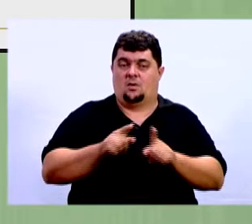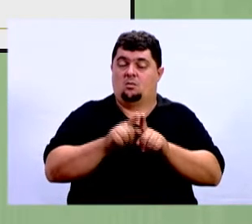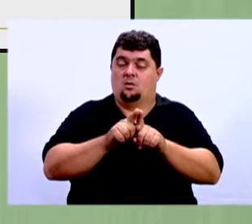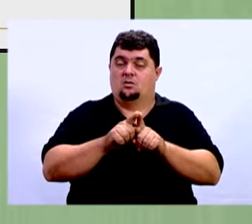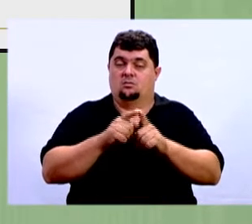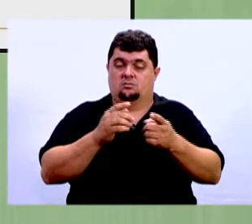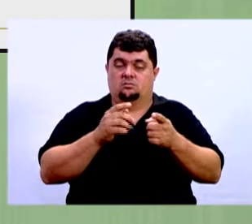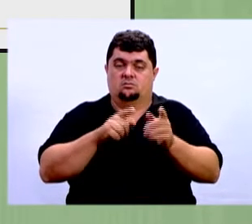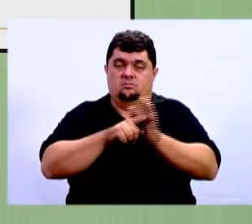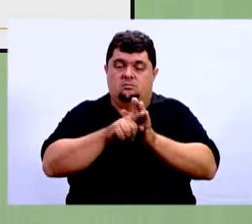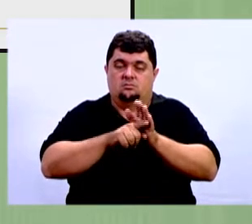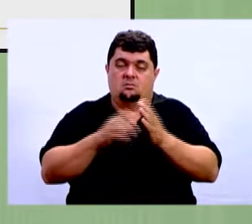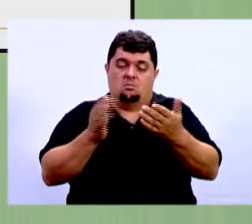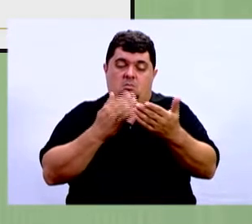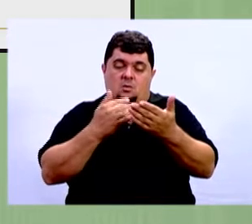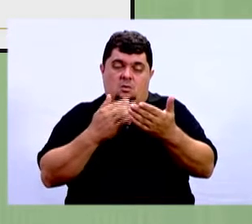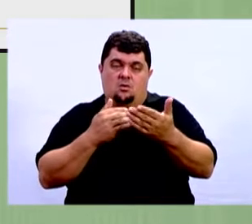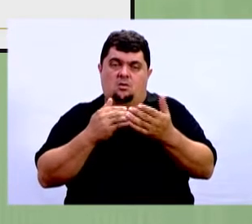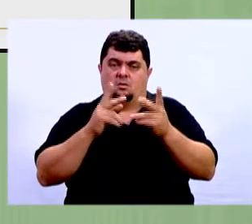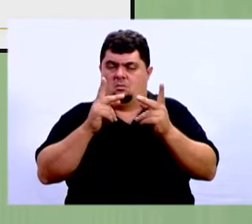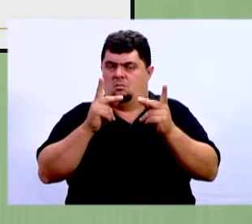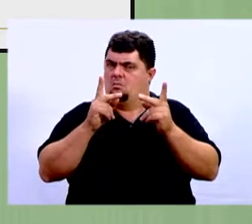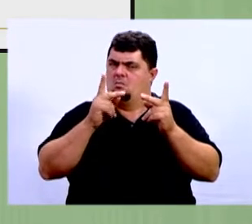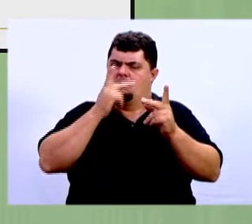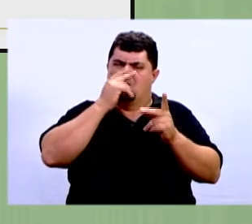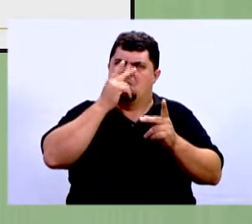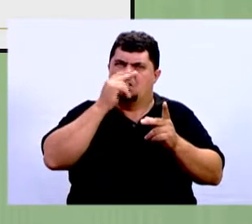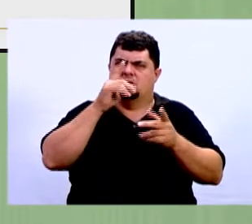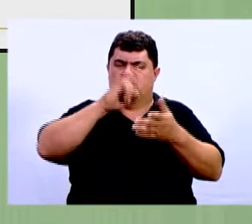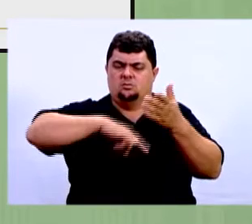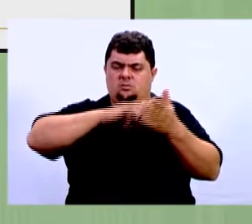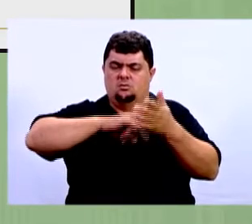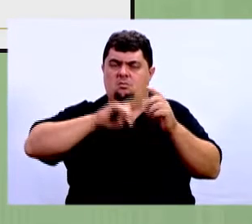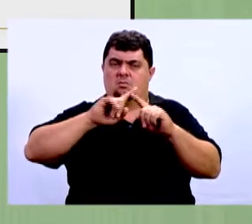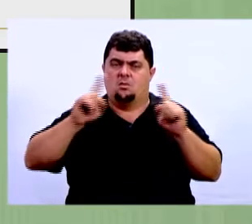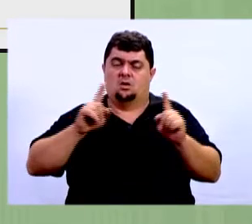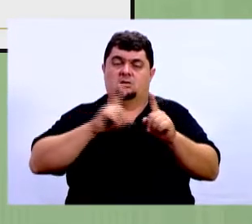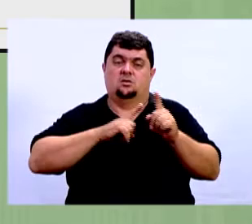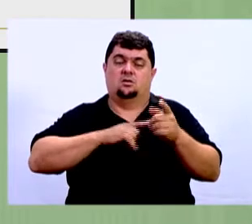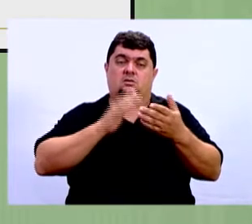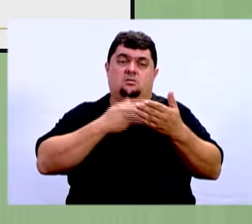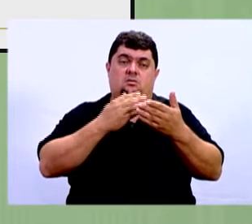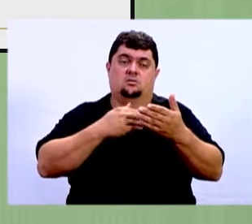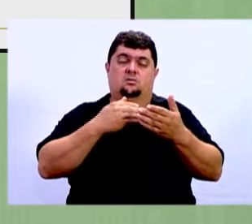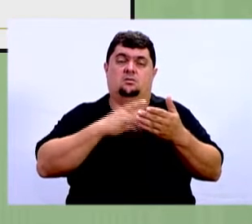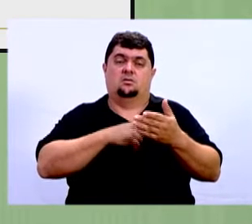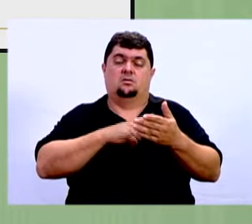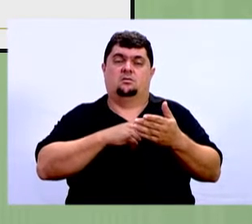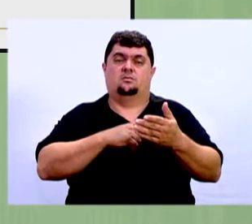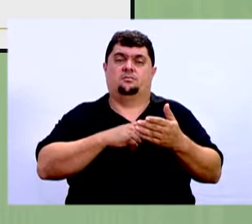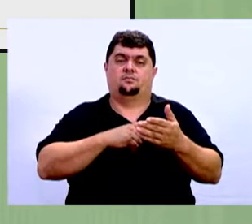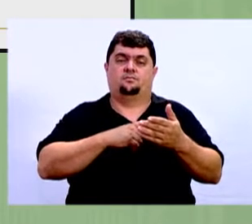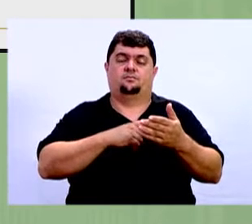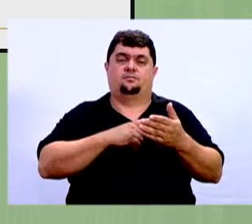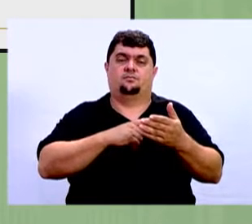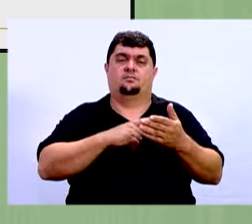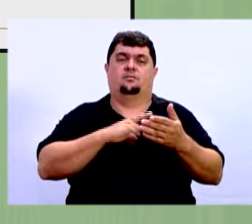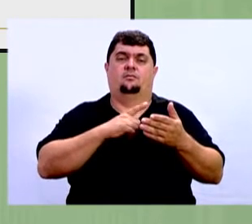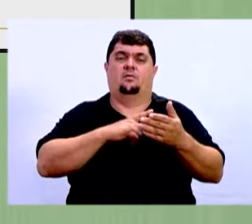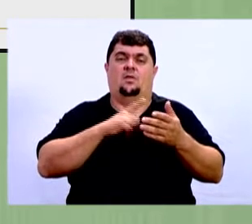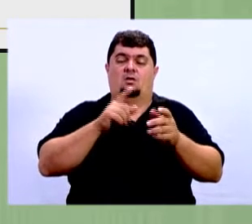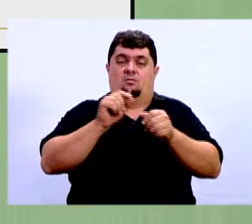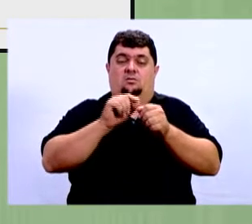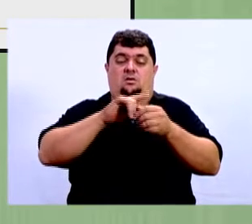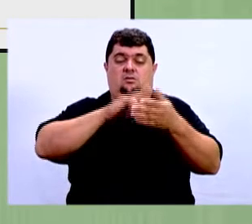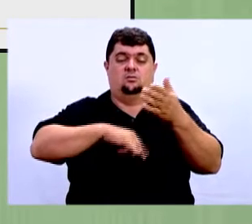é muito parecida com a pesquisa documental, porém diferencia o seguinte: a pesquisa documental significa que você está